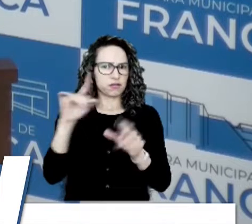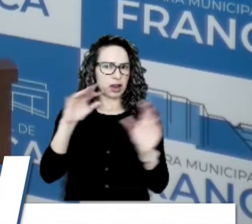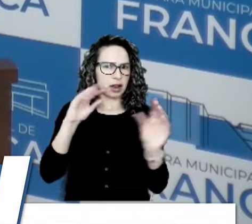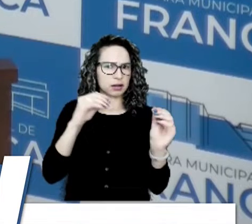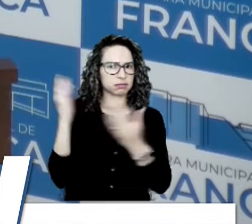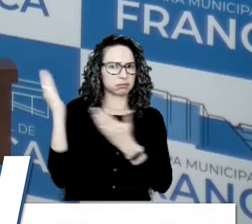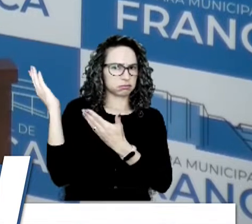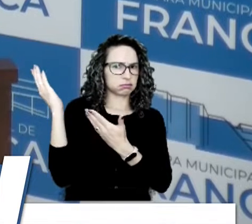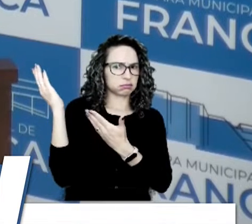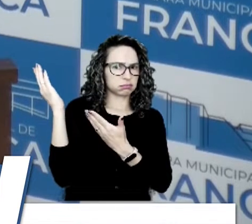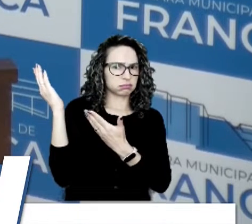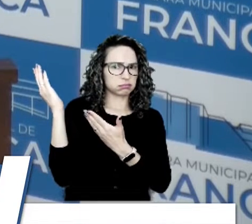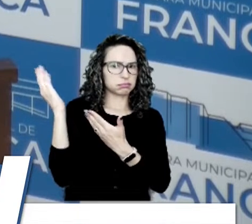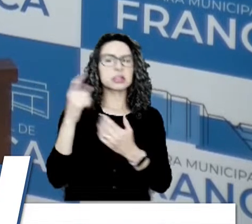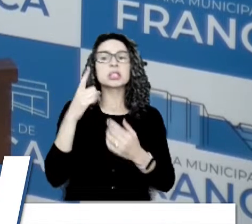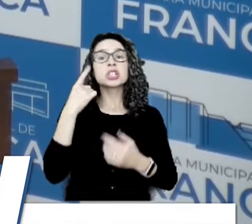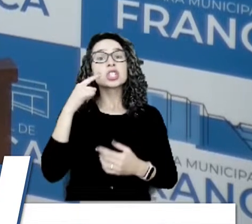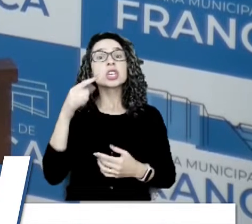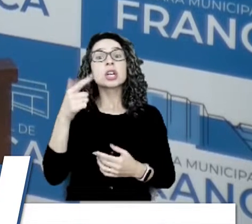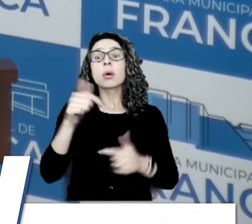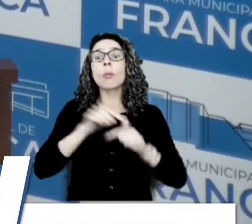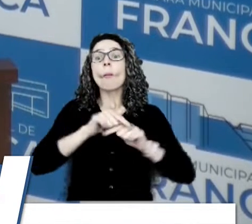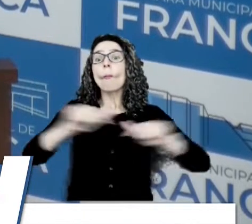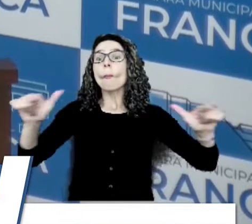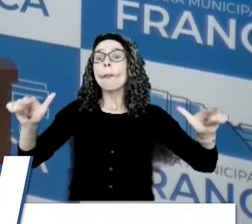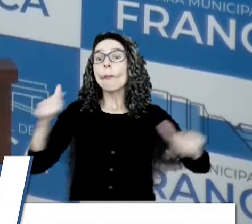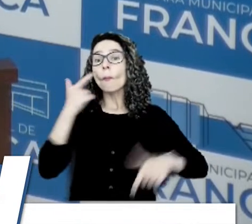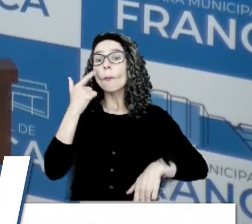No dia 12, estava vazio. É.